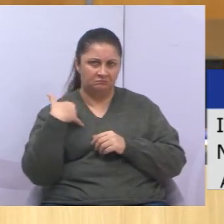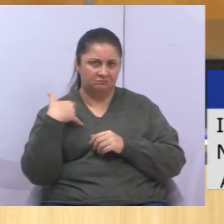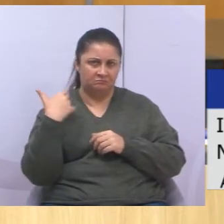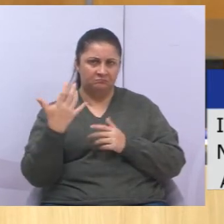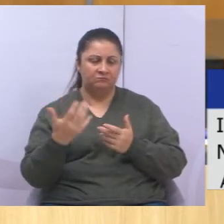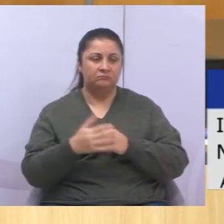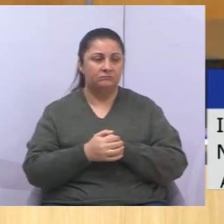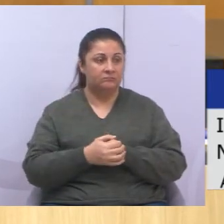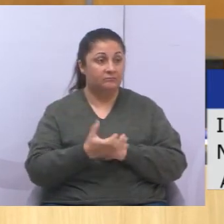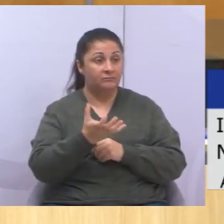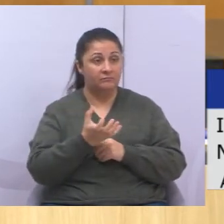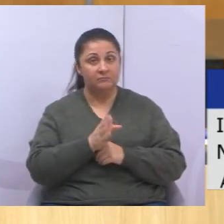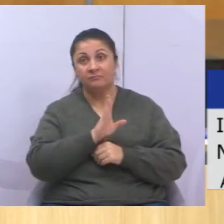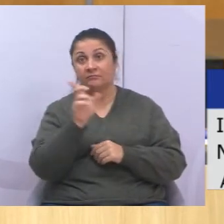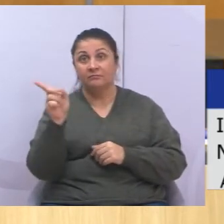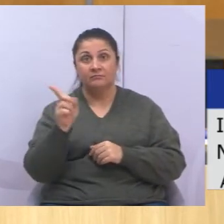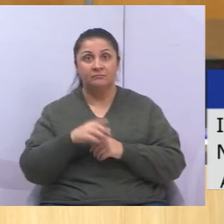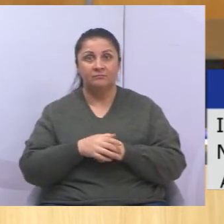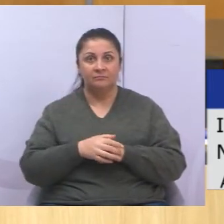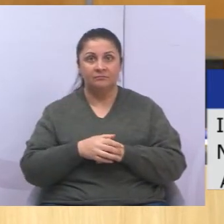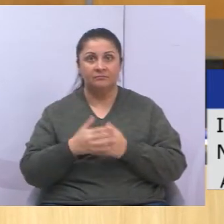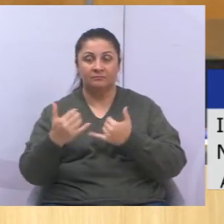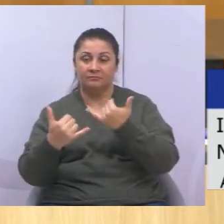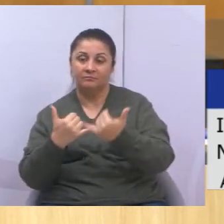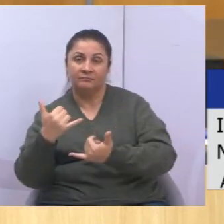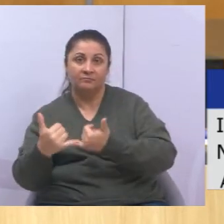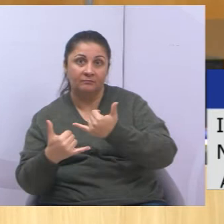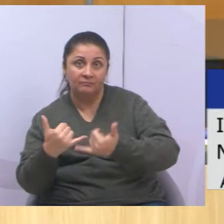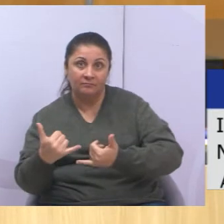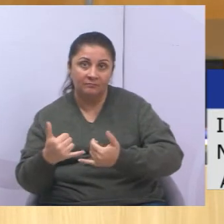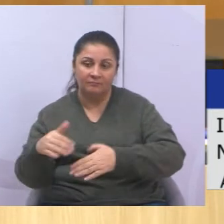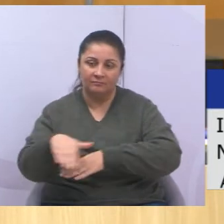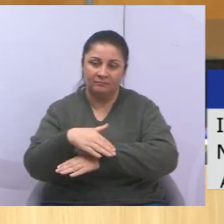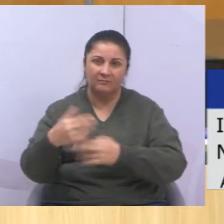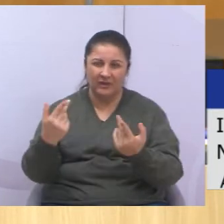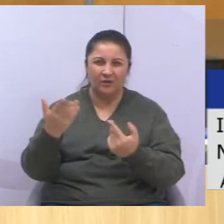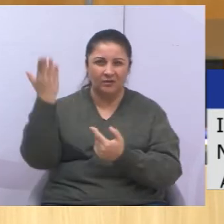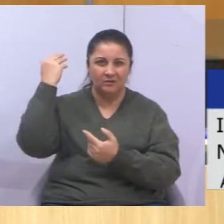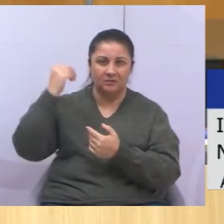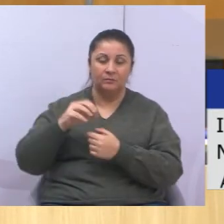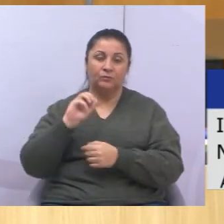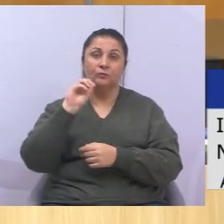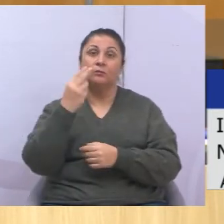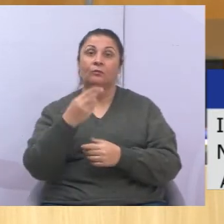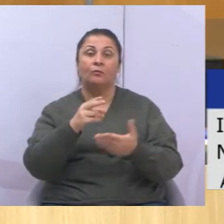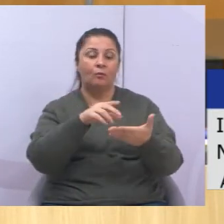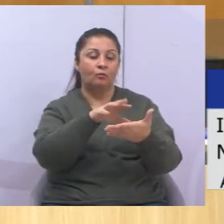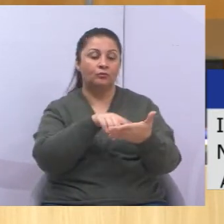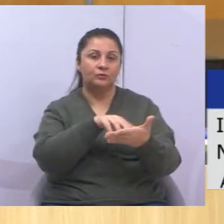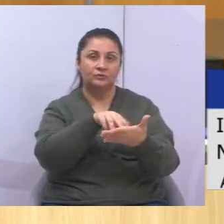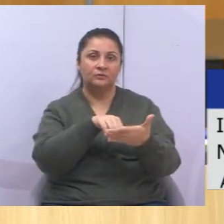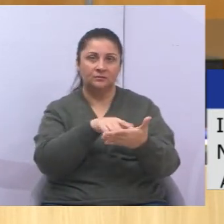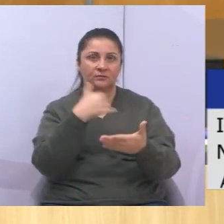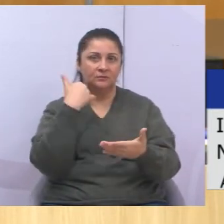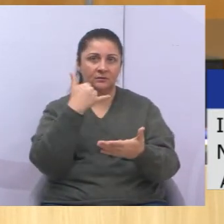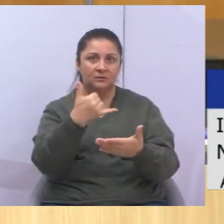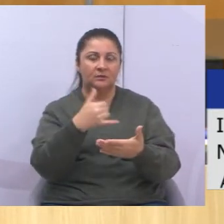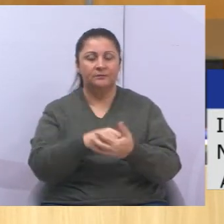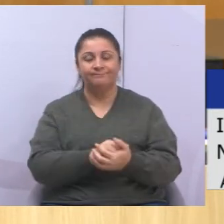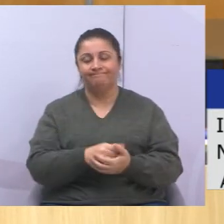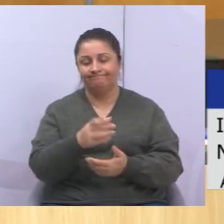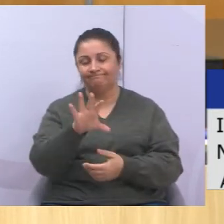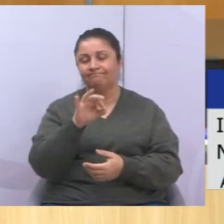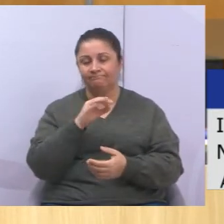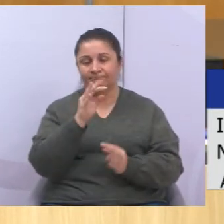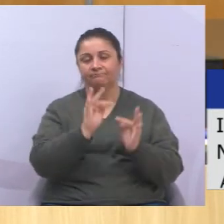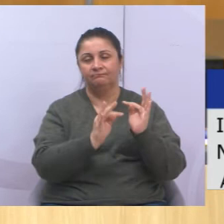4 anos, se ele quer ir, está brincando, né, com as brincadeiras que tinha antigamente, ou se ele quer um celular, ele vai escolher o celular. E aqui nesse celular,